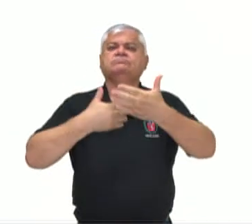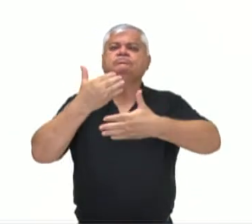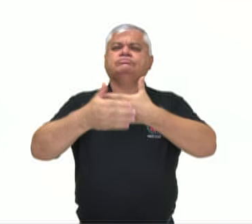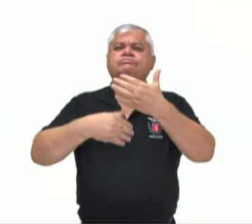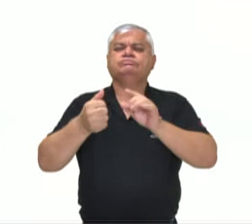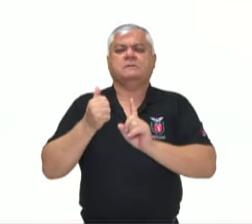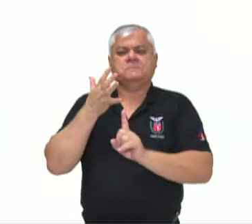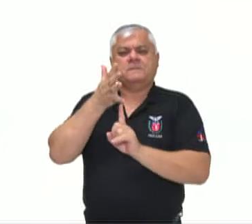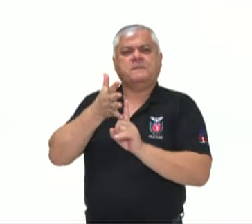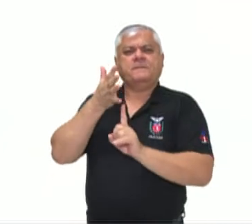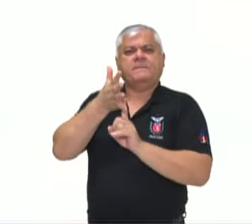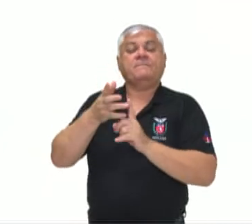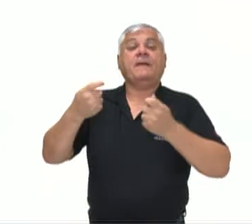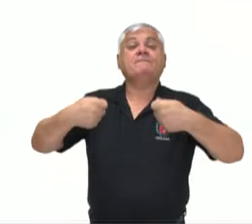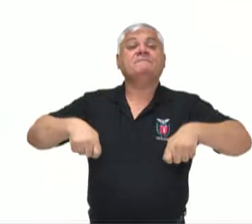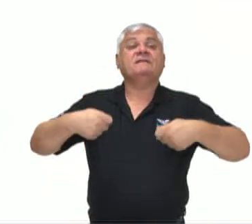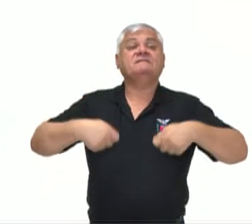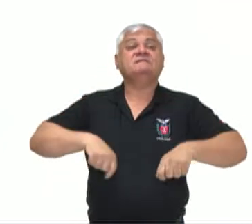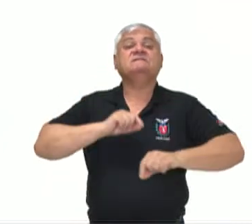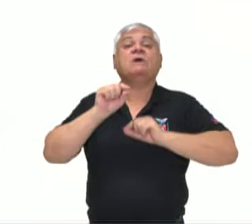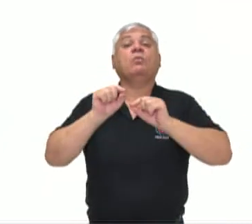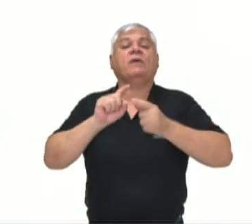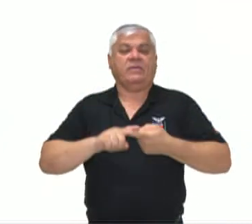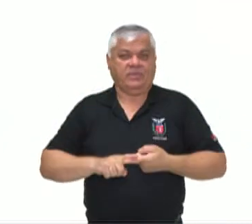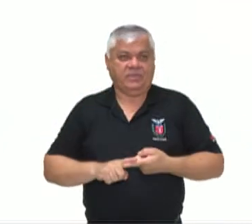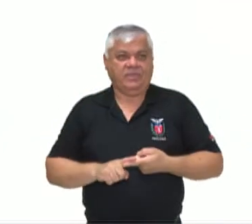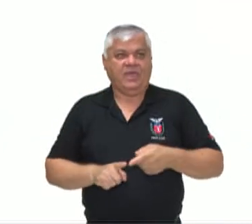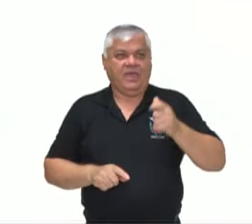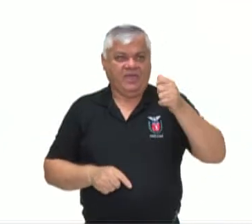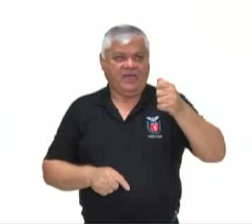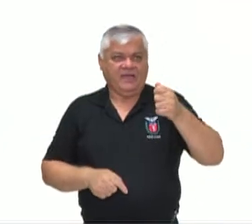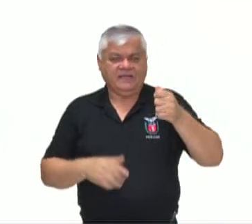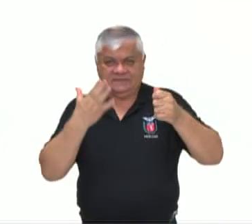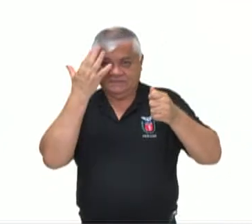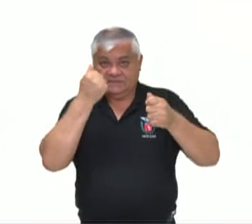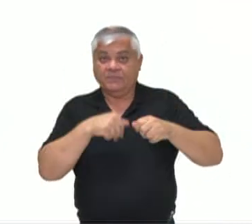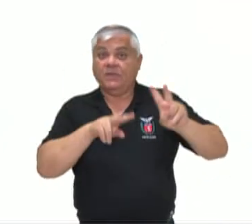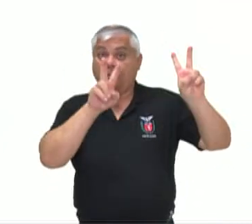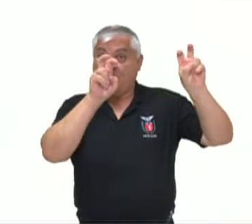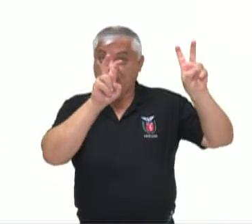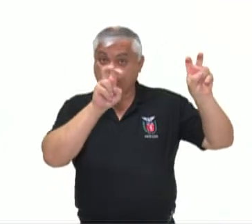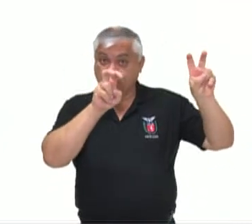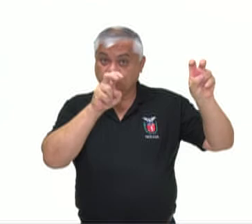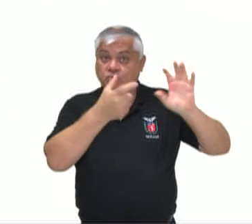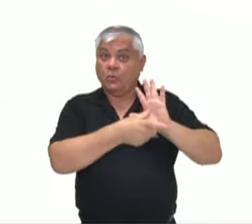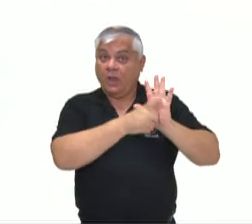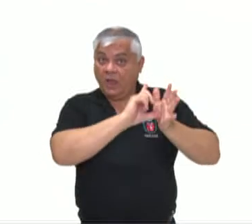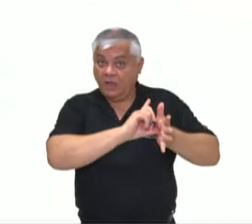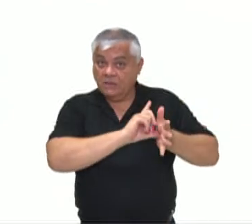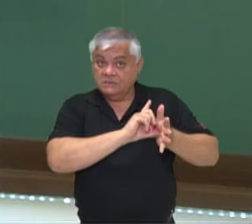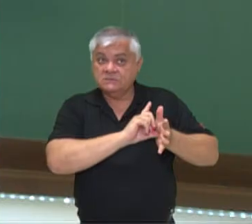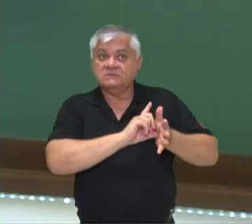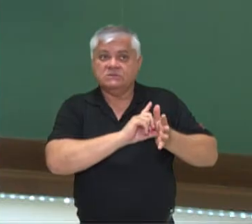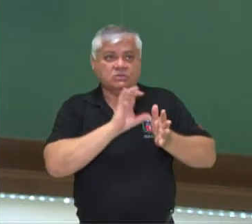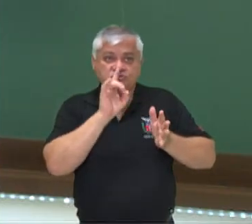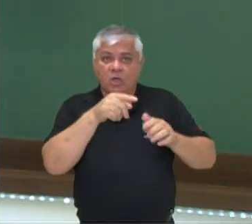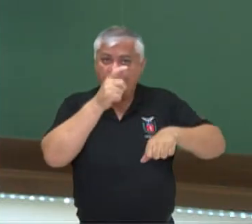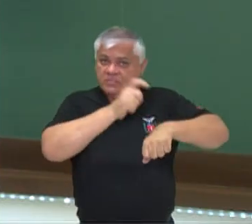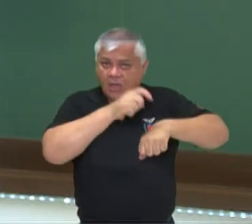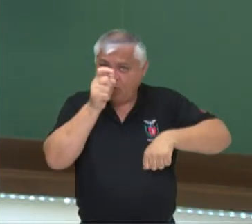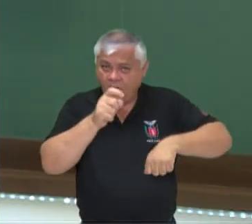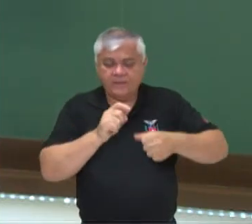boa oratória é necessário, né? A alternativa A, saber o assunto somente antes da oratória, descobrir ali na